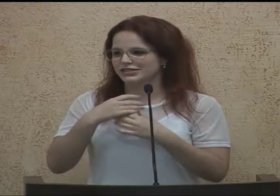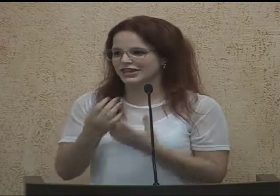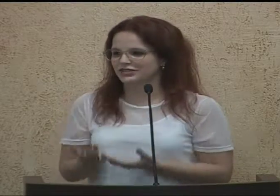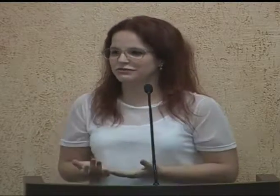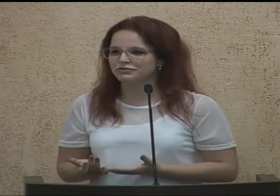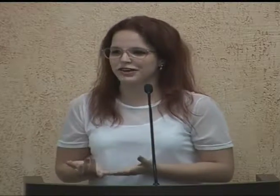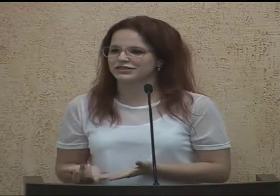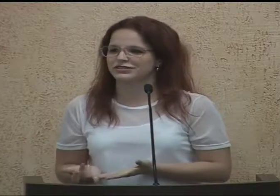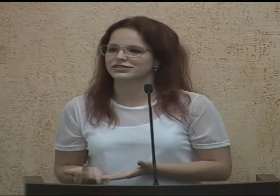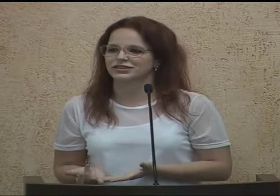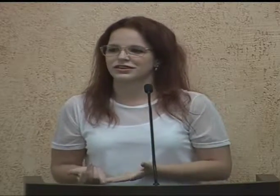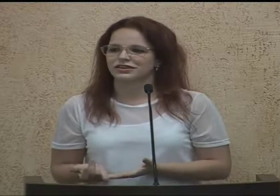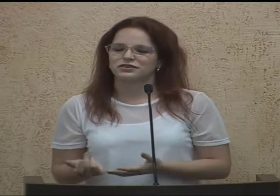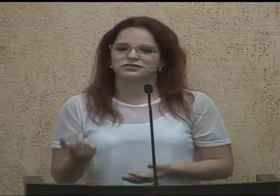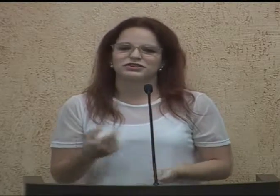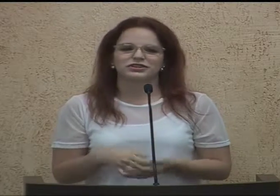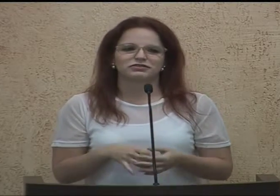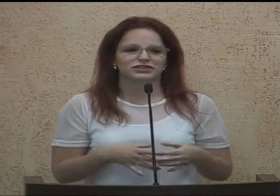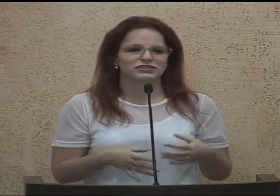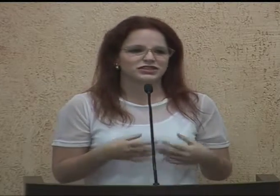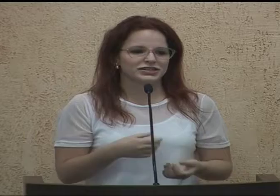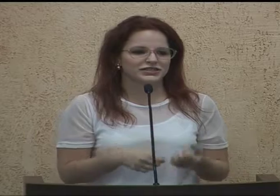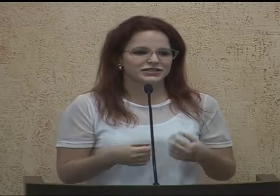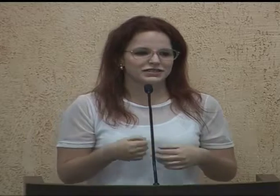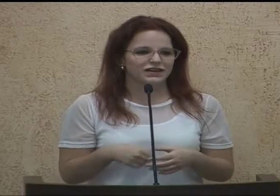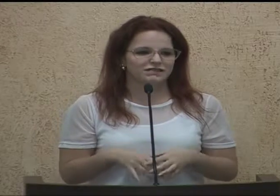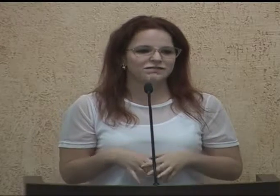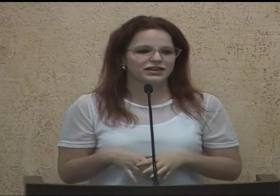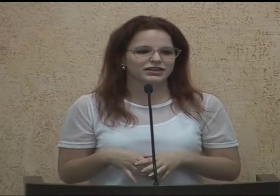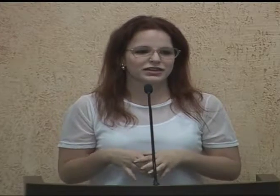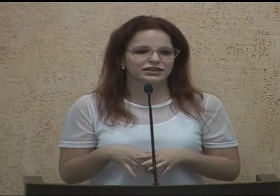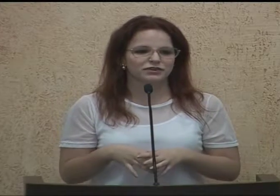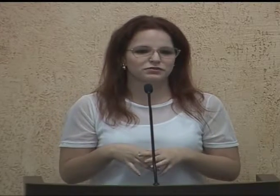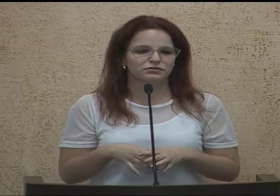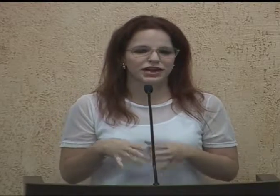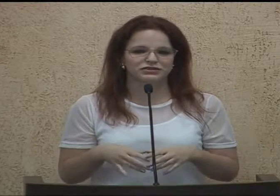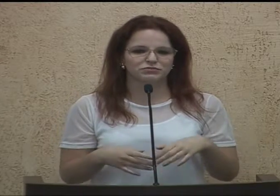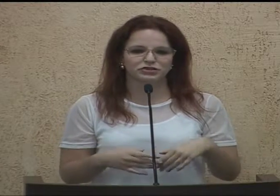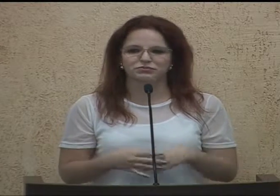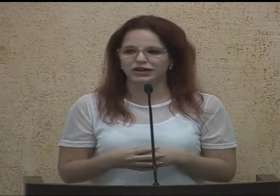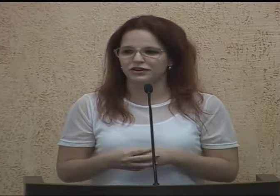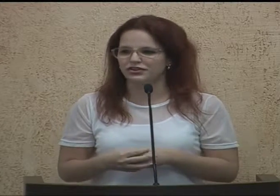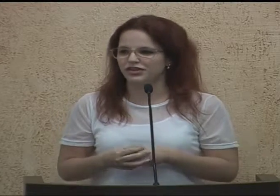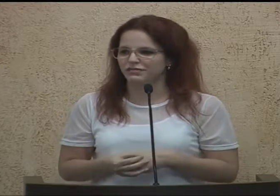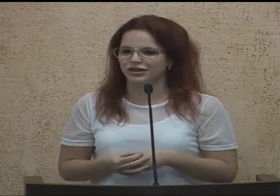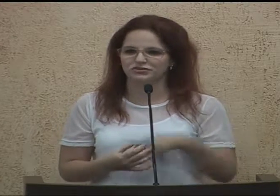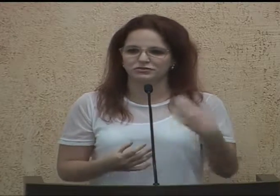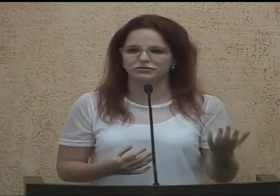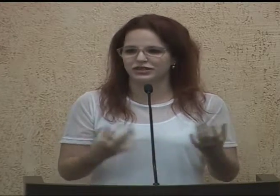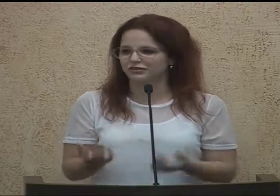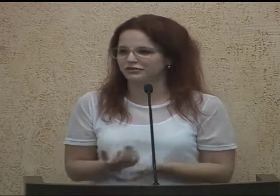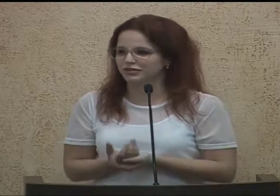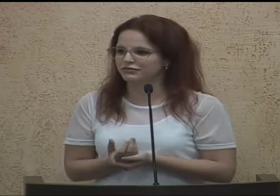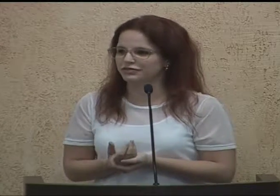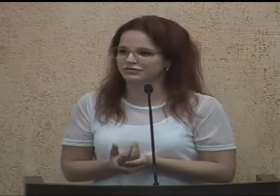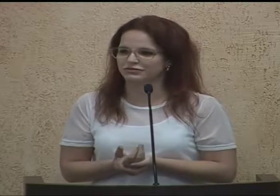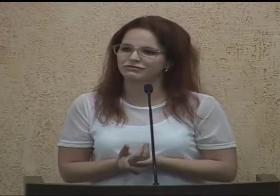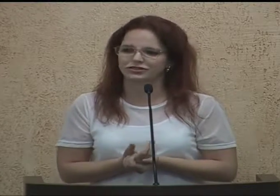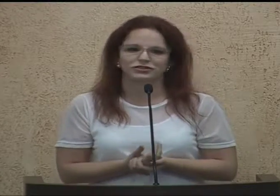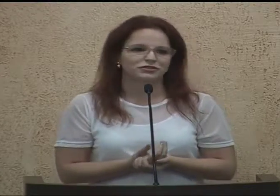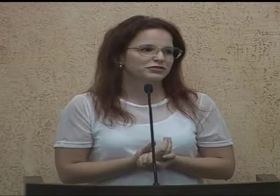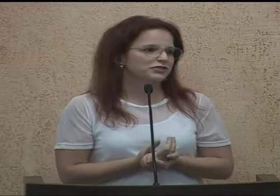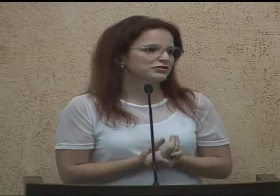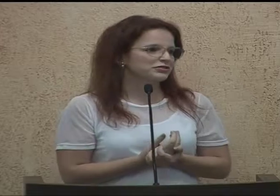enfim, uma série de doenças. Hoje, inclusive, a gente às vezes vai ver que o gasto é muito maior de remédio no cuidador do que no